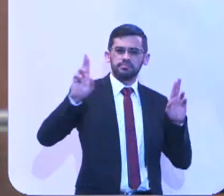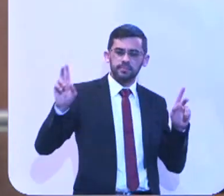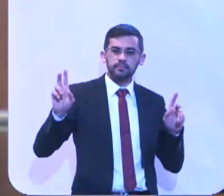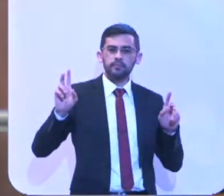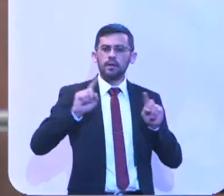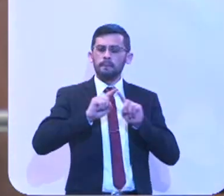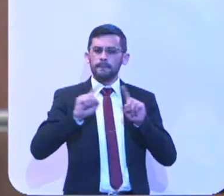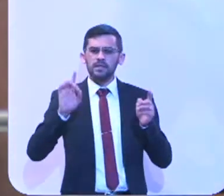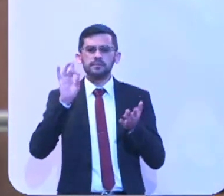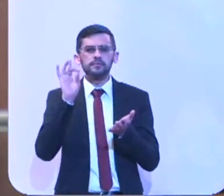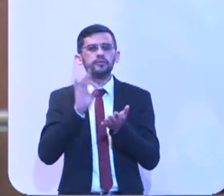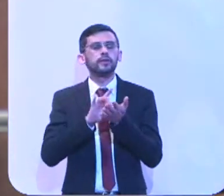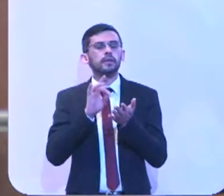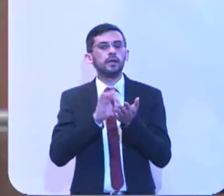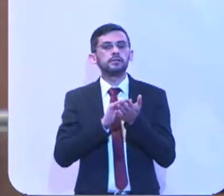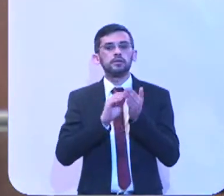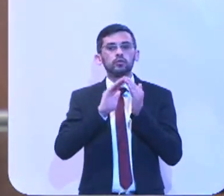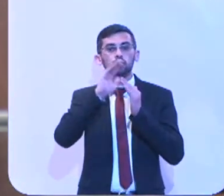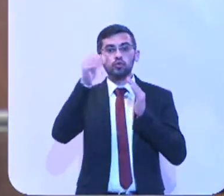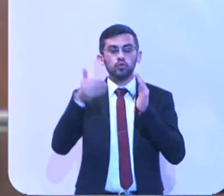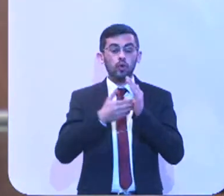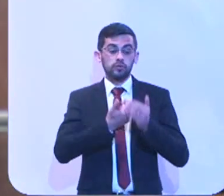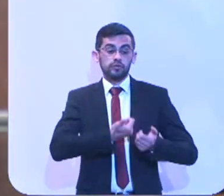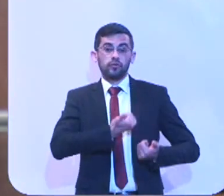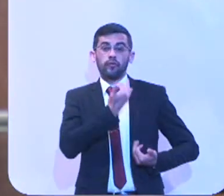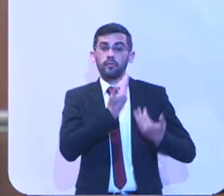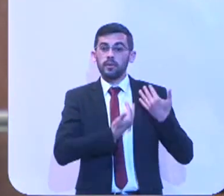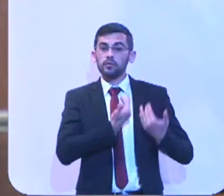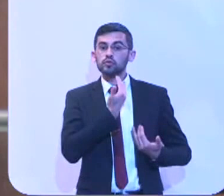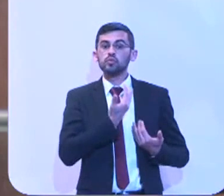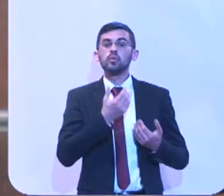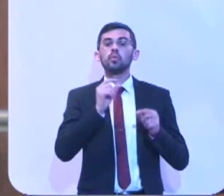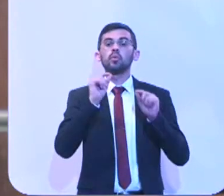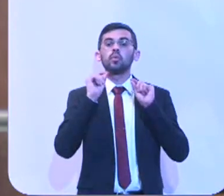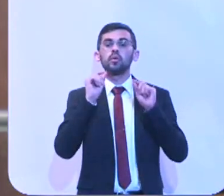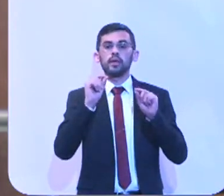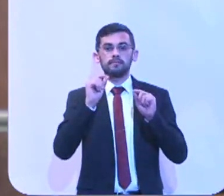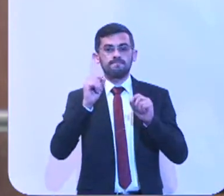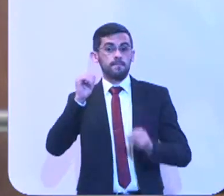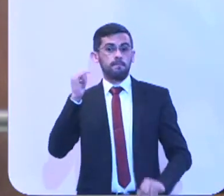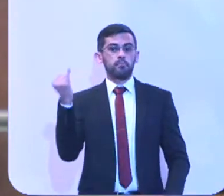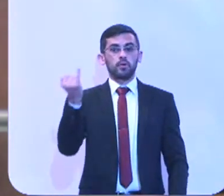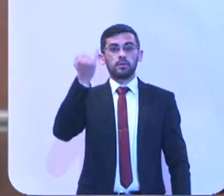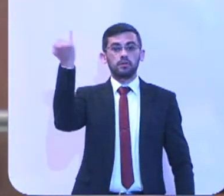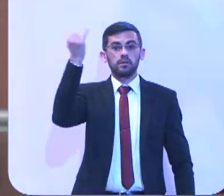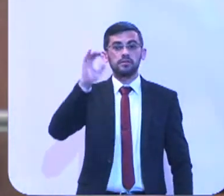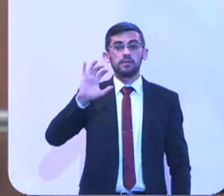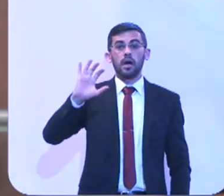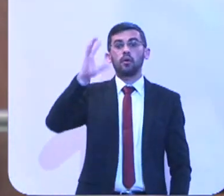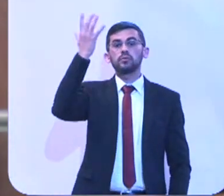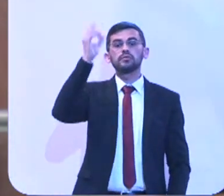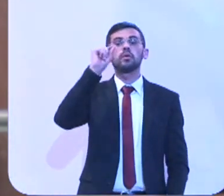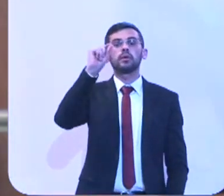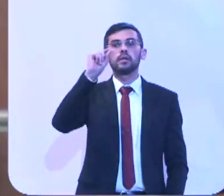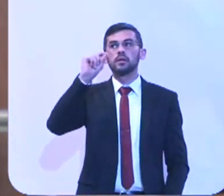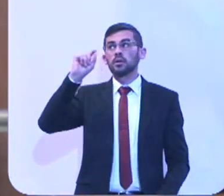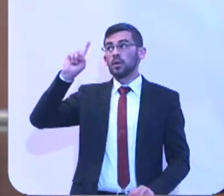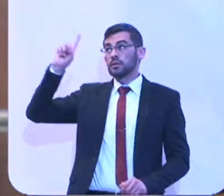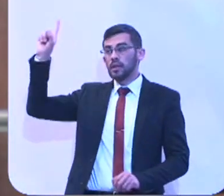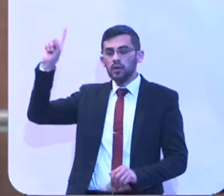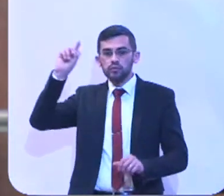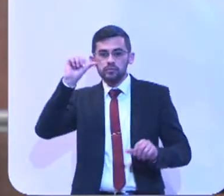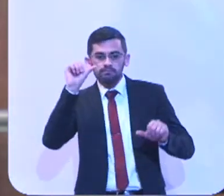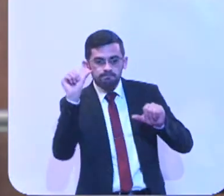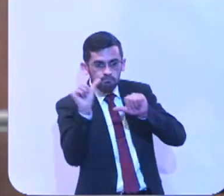E é interessante que a maioria dos avivamentos significativos aconteceu depois que Deus trabalhou na estrutura